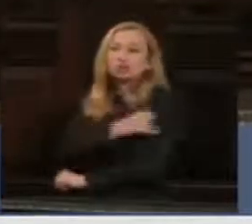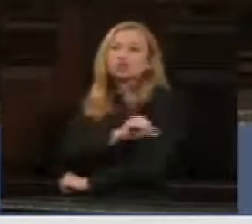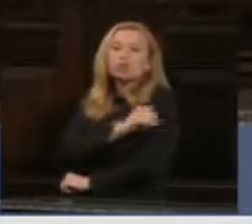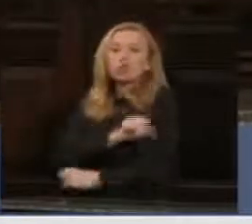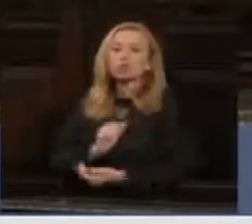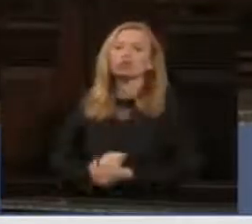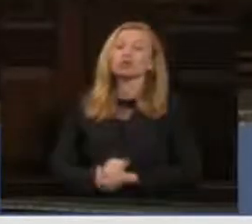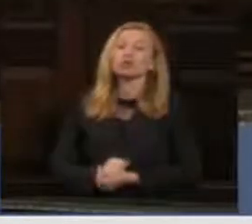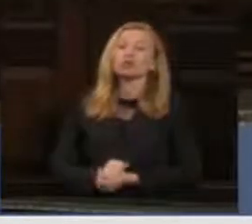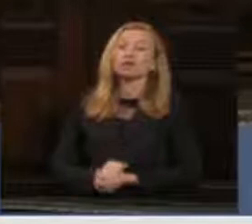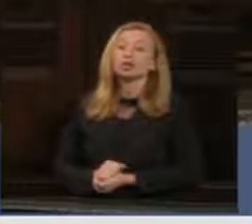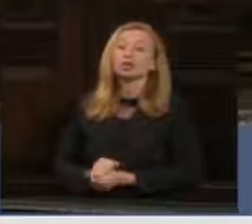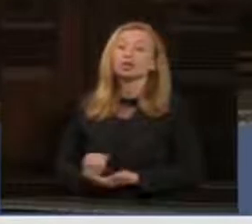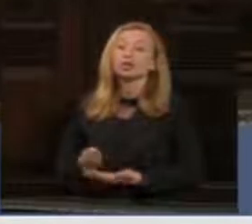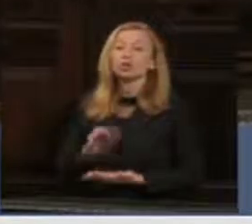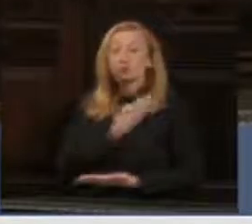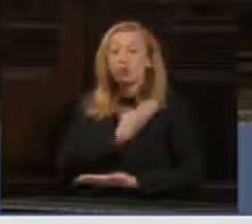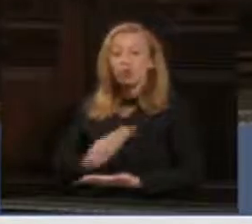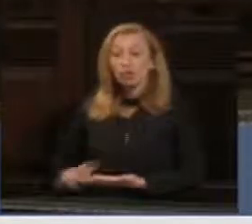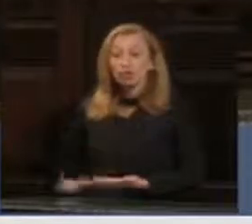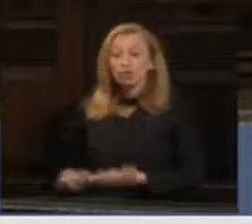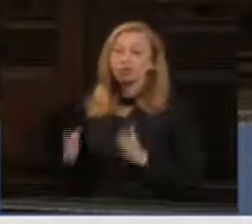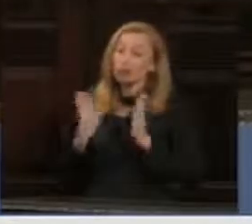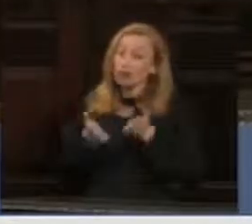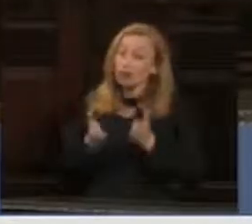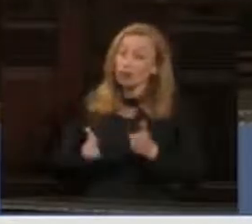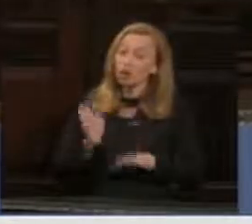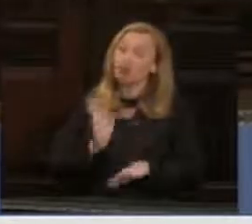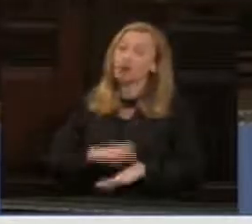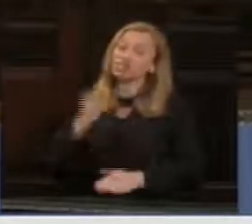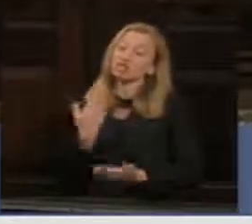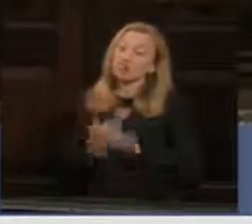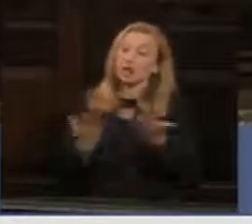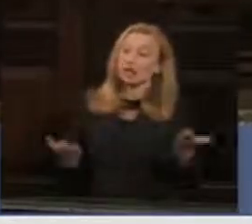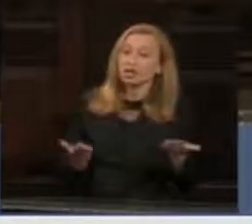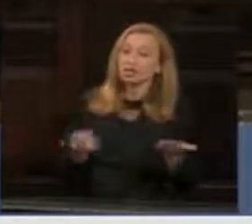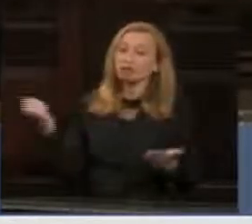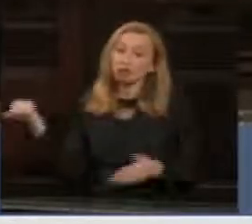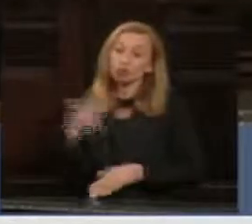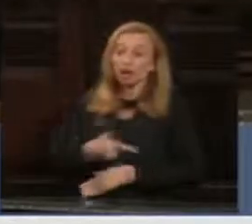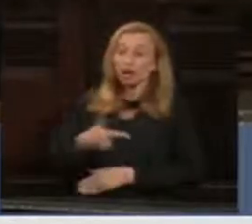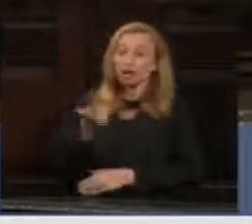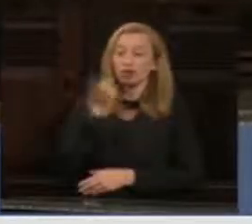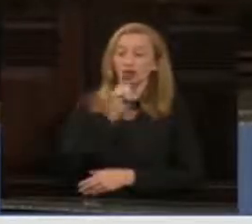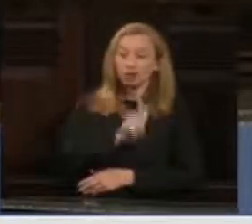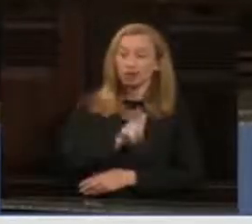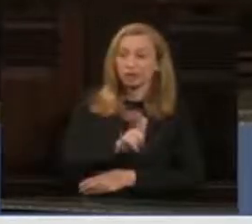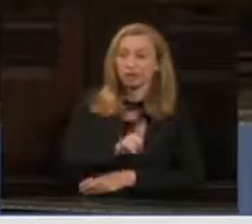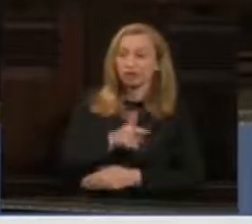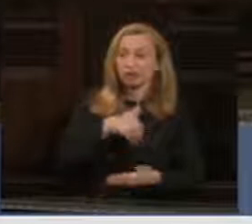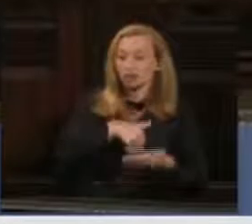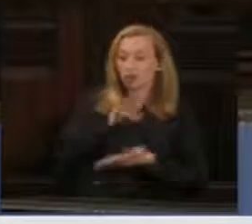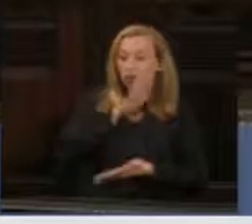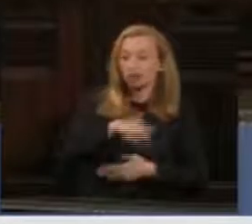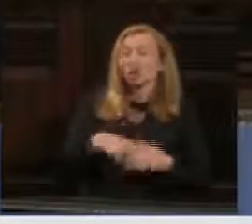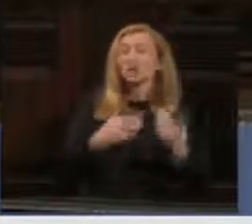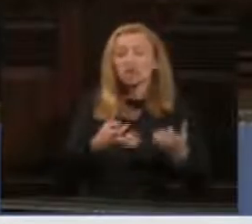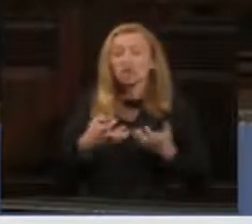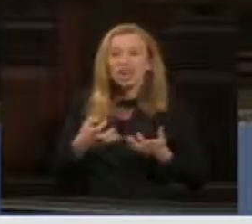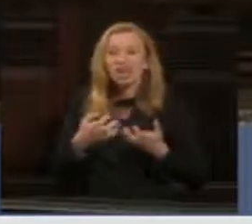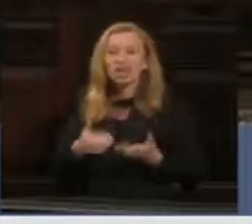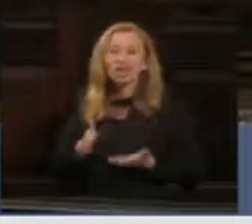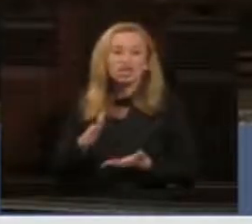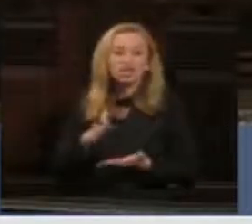atual governo mais perde do que ganha com essas demissões. Que queiram tirar dos cargos